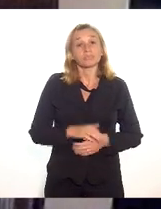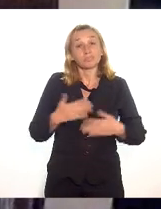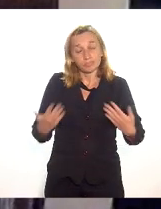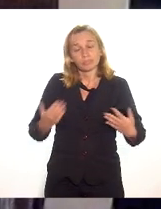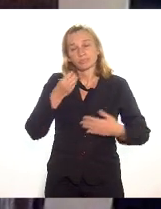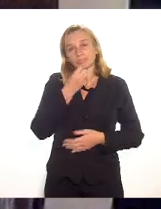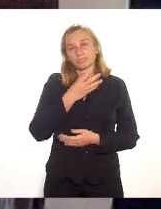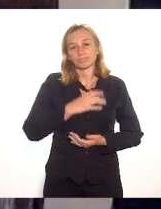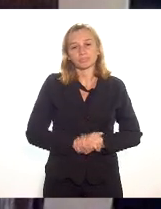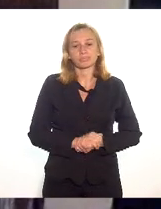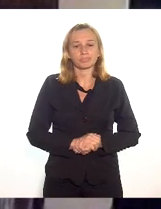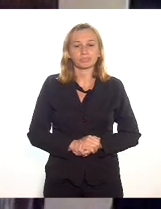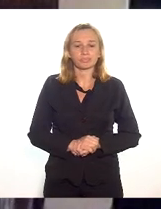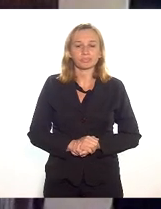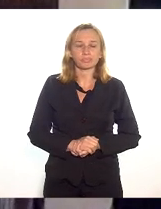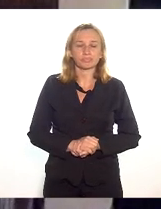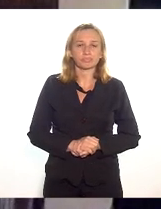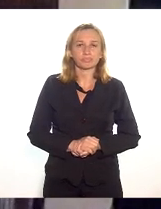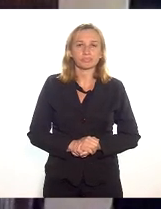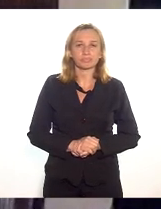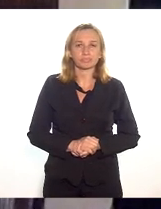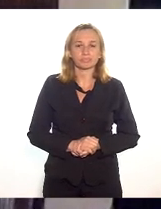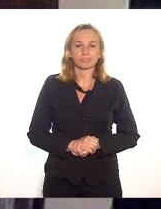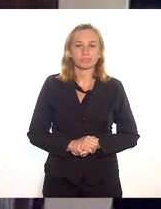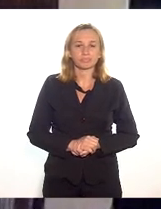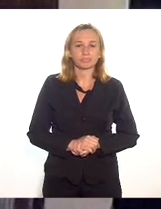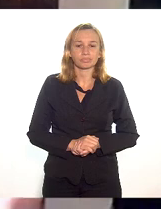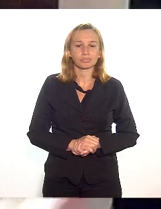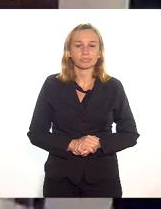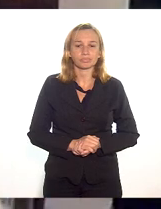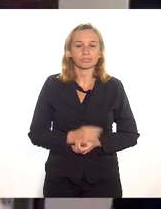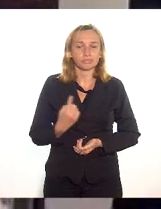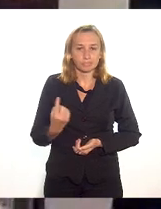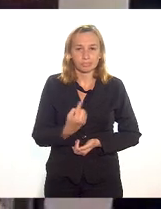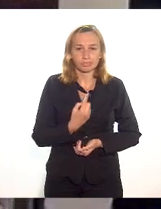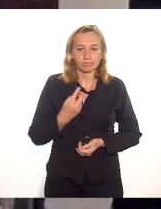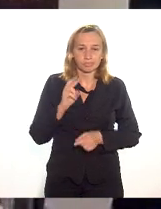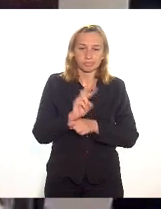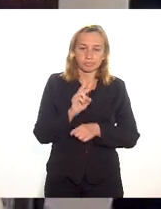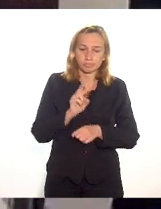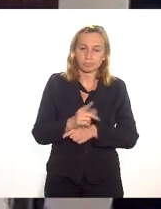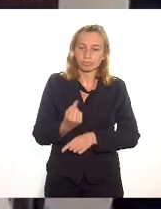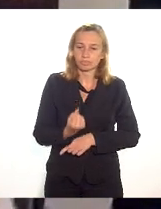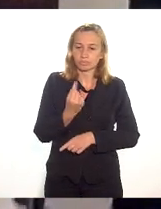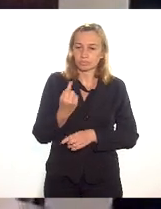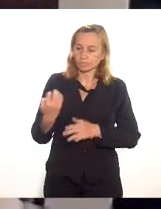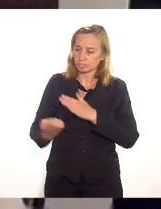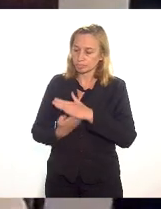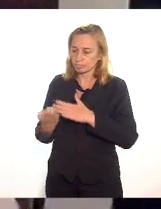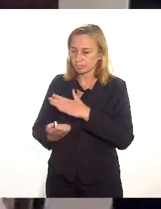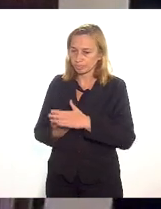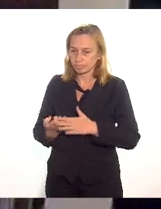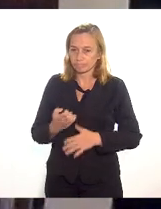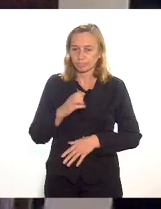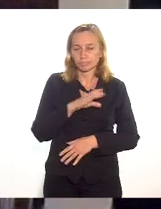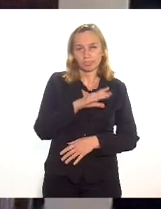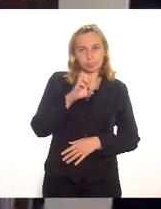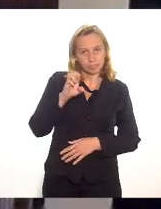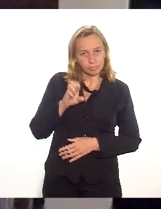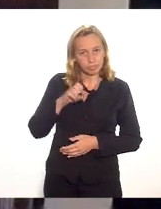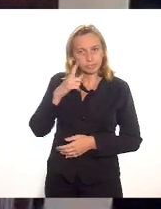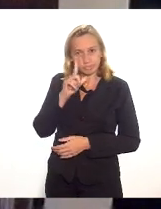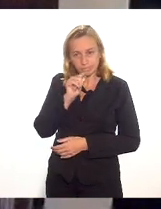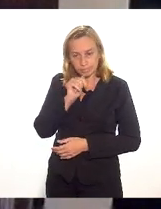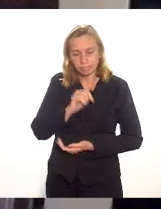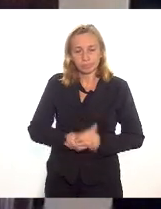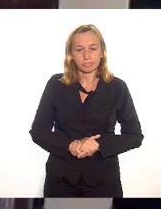bem, é claro que quando nós defendemos uma empresa como a SEDAI,